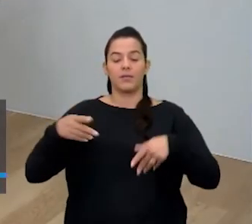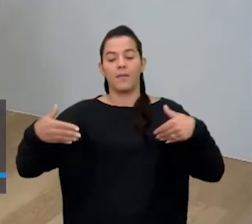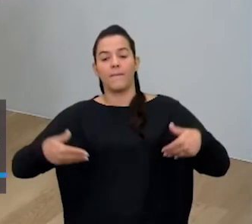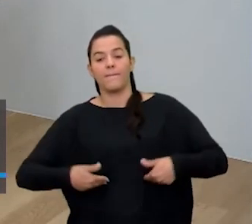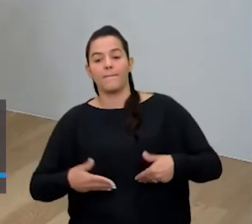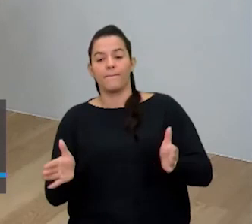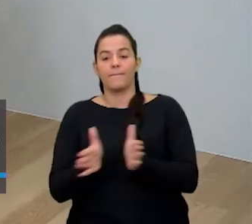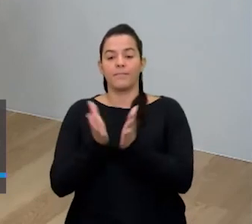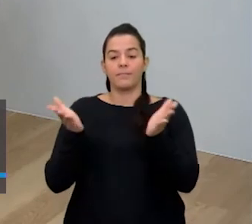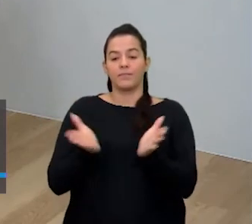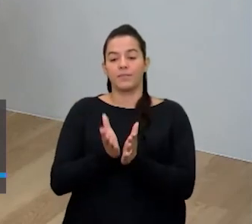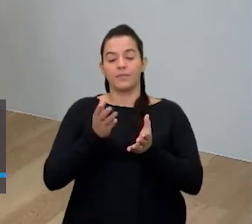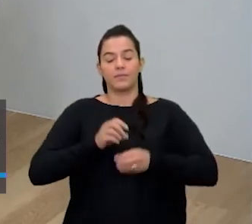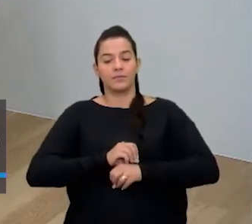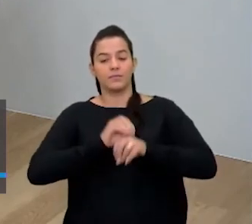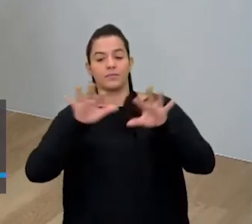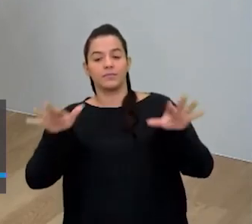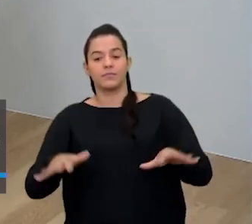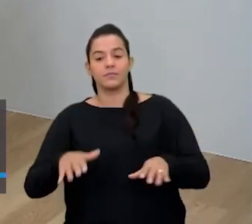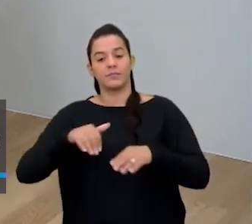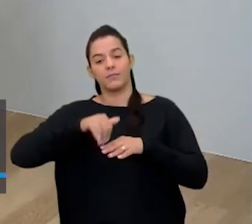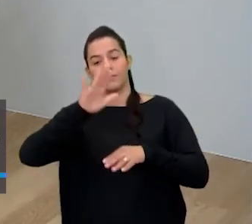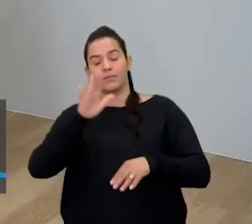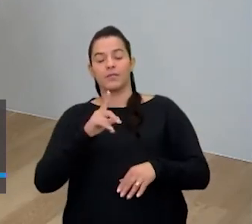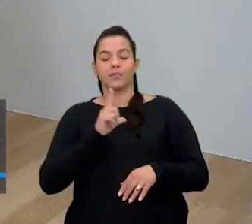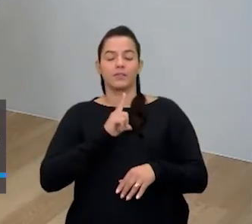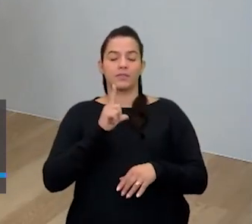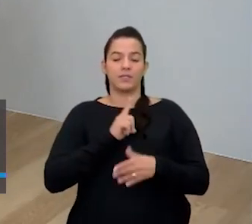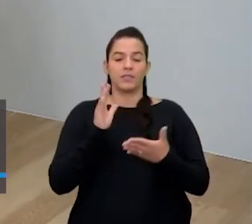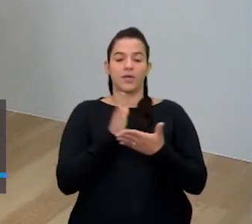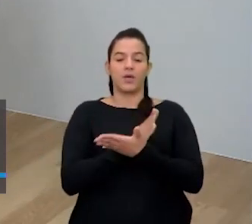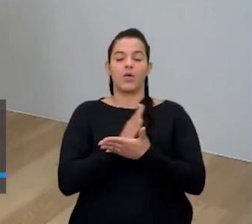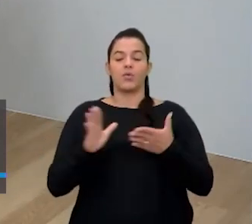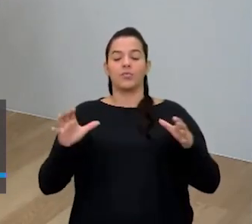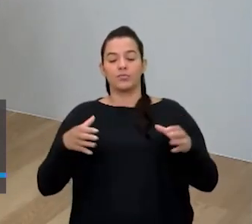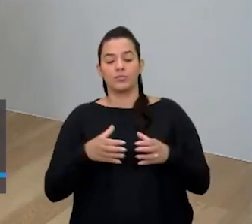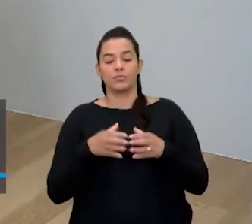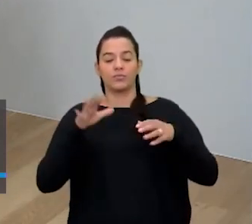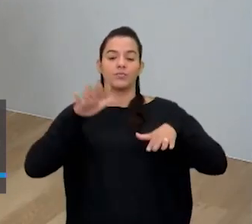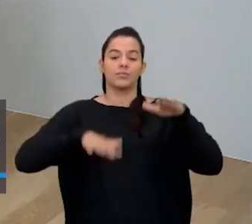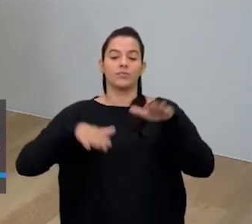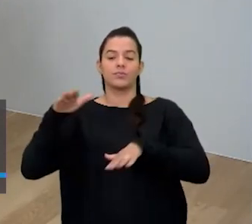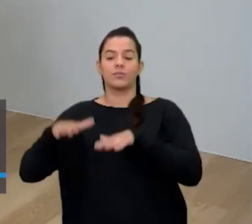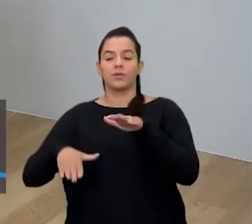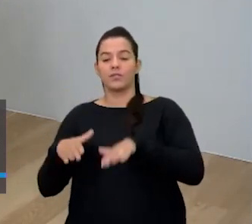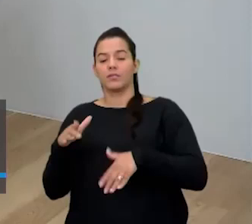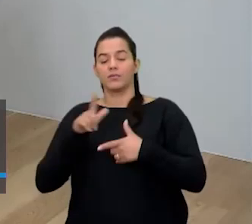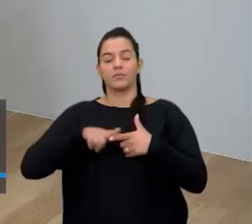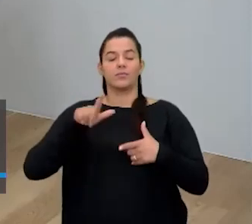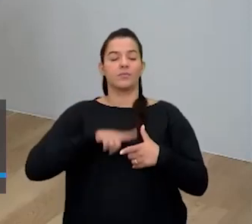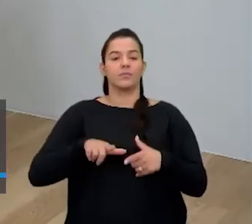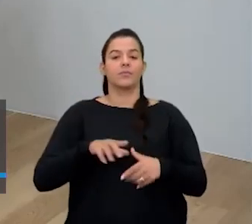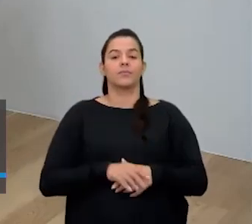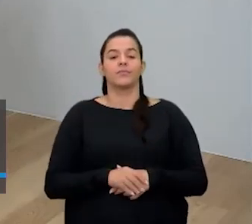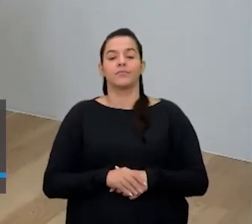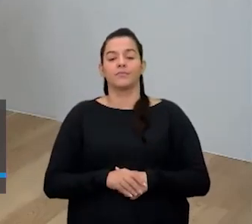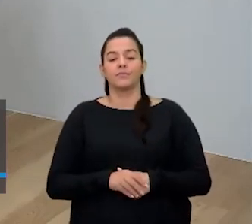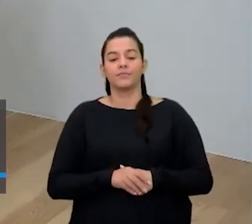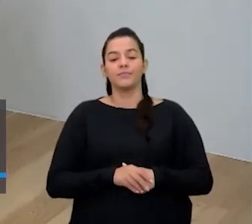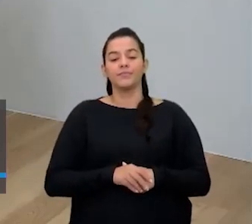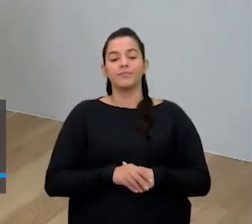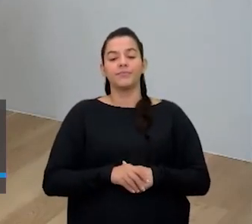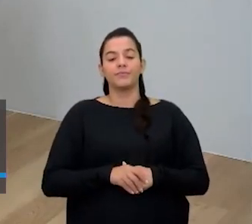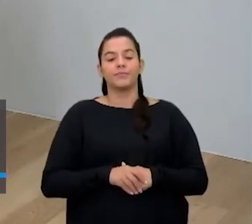renda e etc. Então, como que a localização desses problemas varia muito, né, de local para local. Além disso,